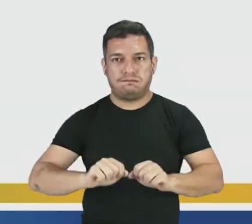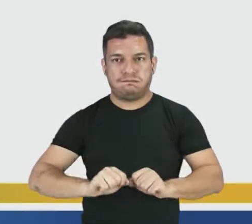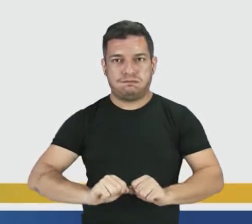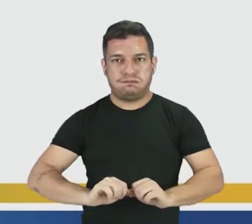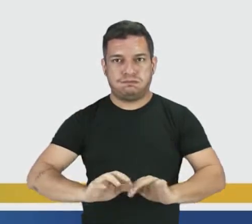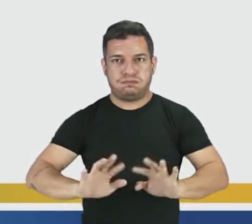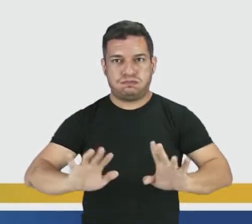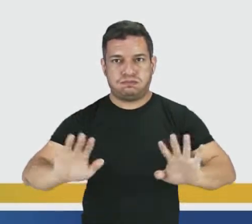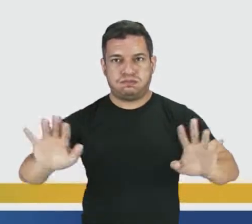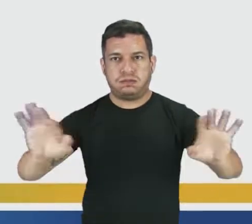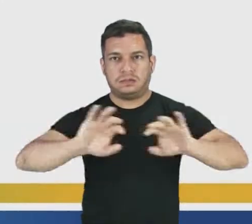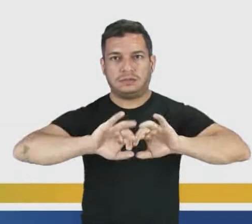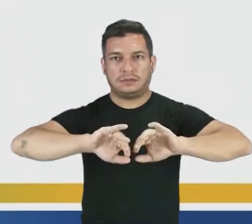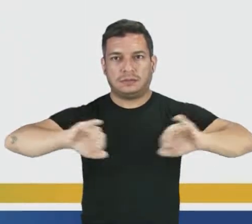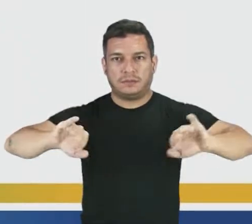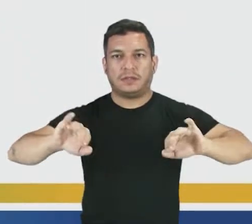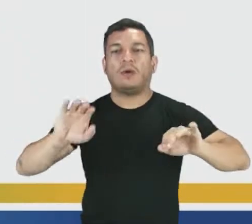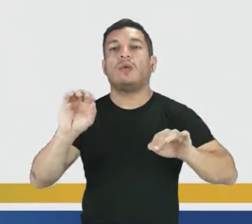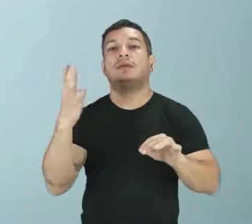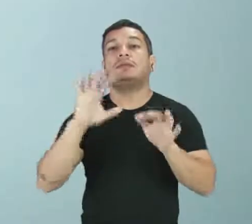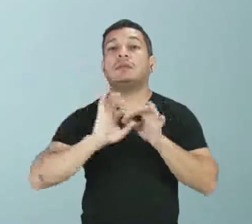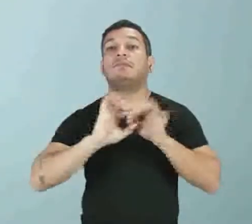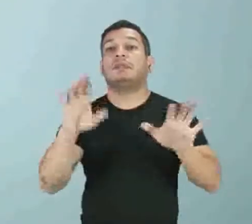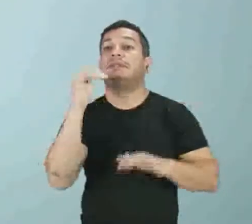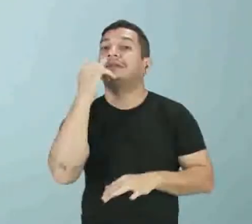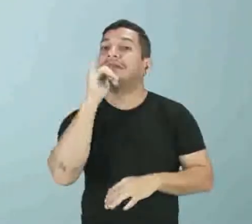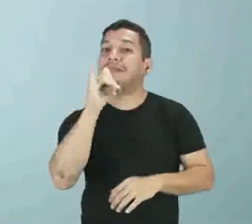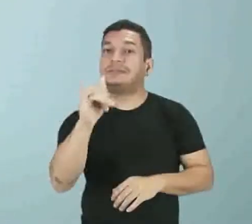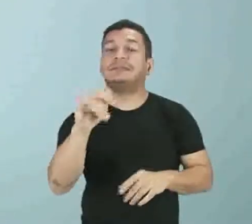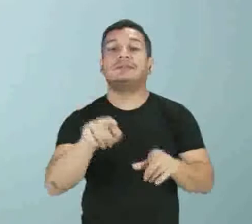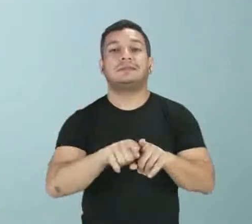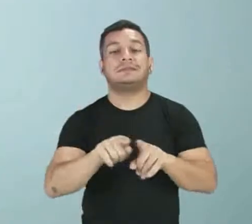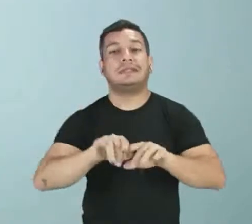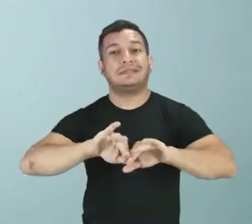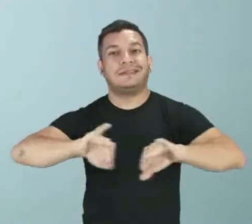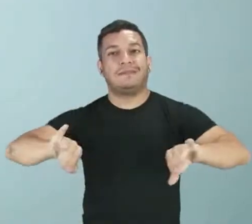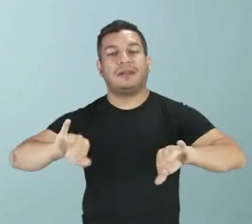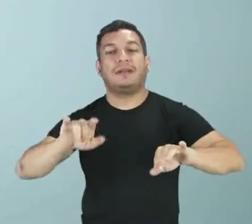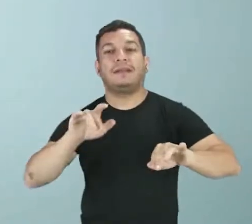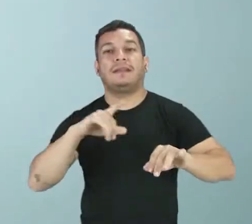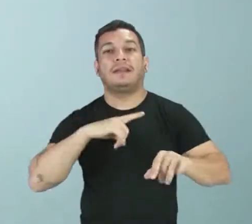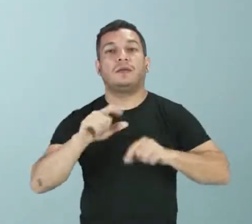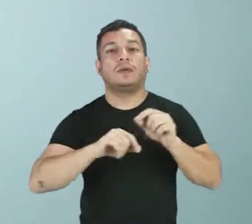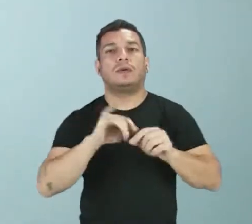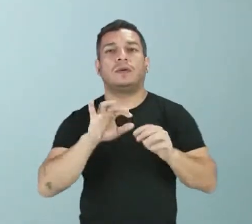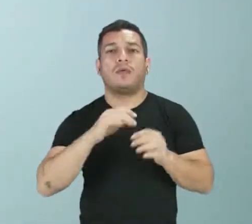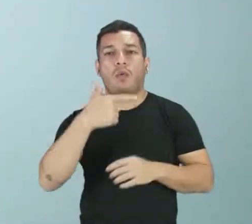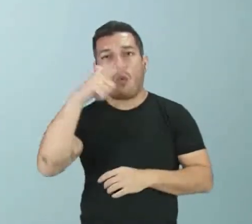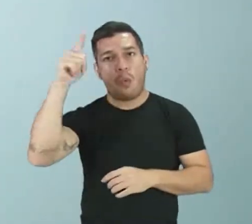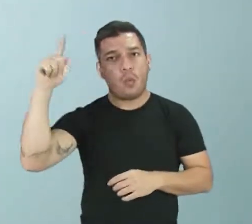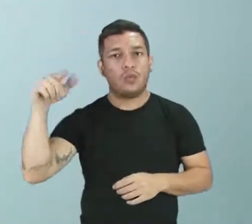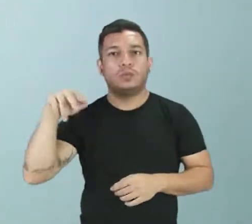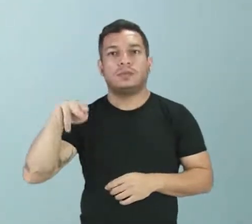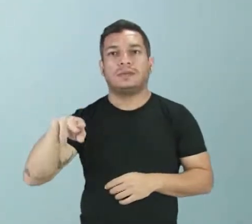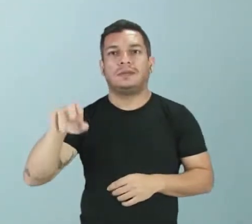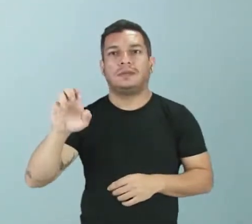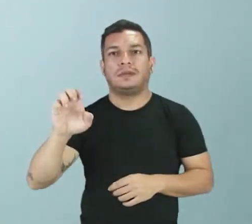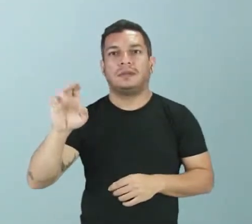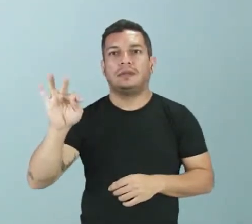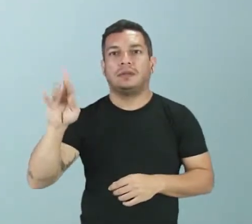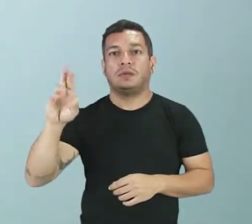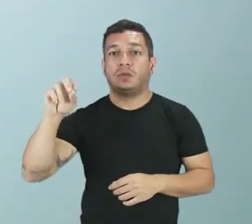esse material ele se separa, ocorre liberação de energia, e além de separar, ele libera outros nêutrons. E